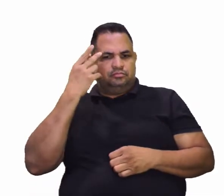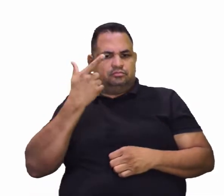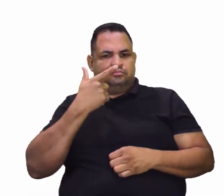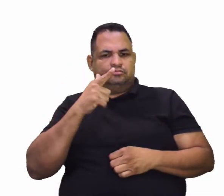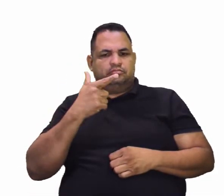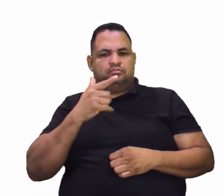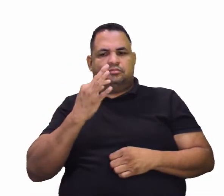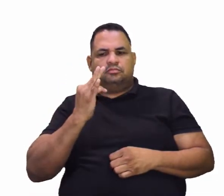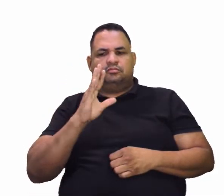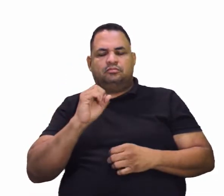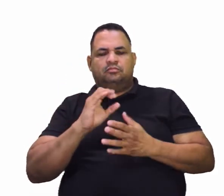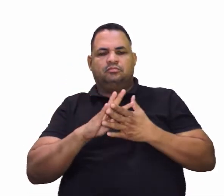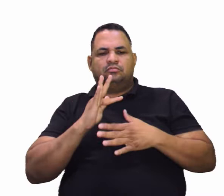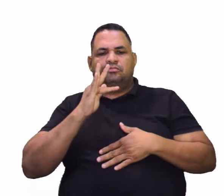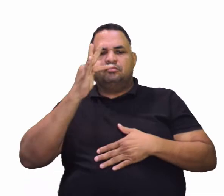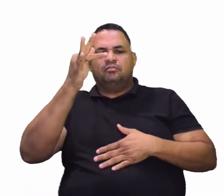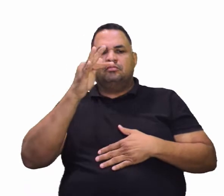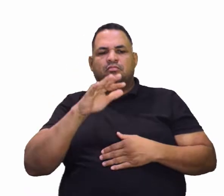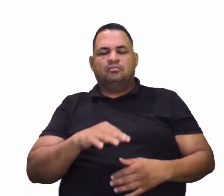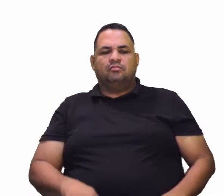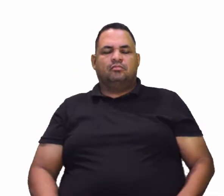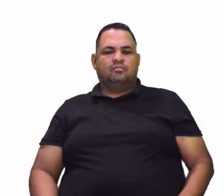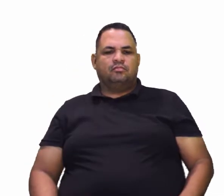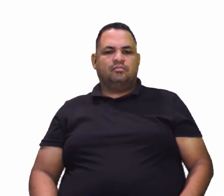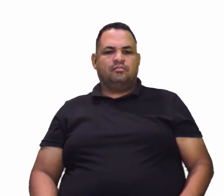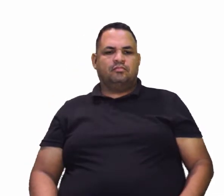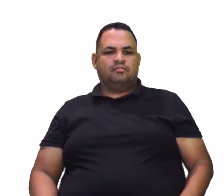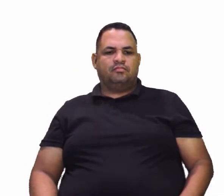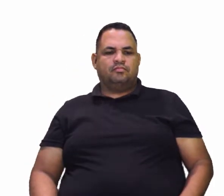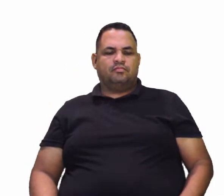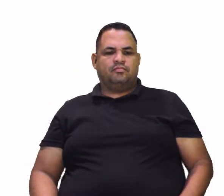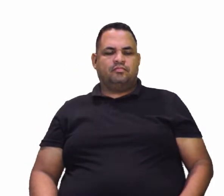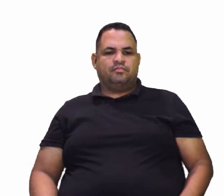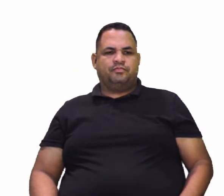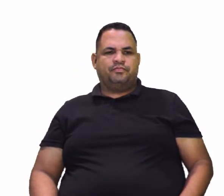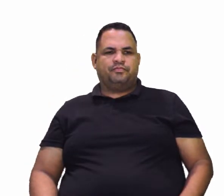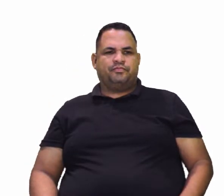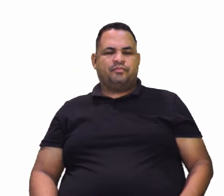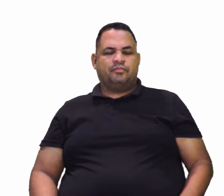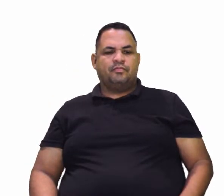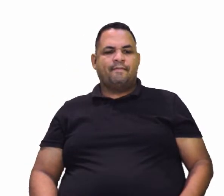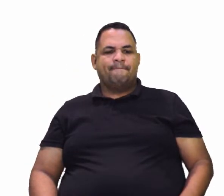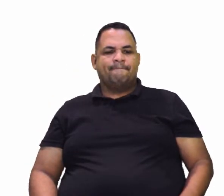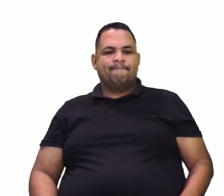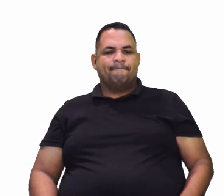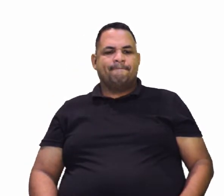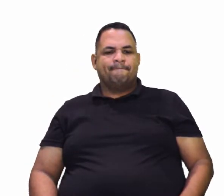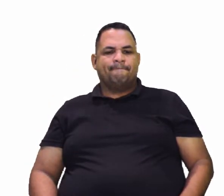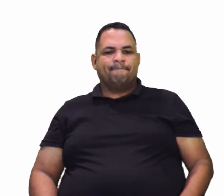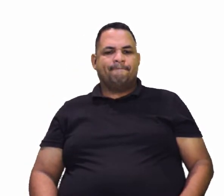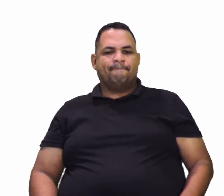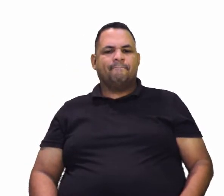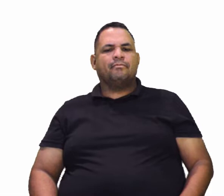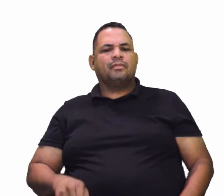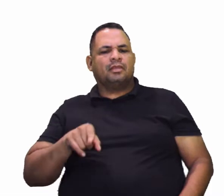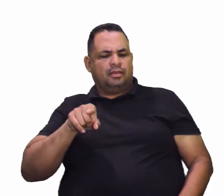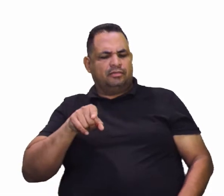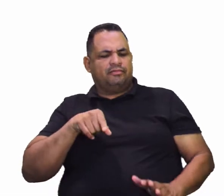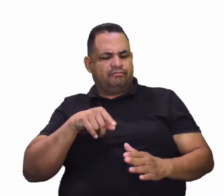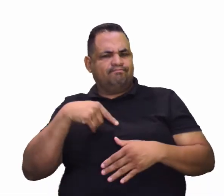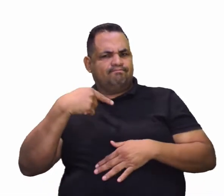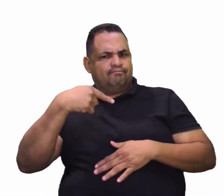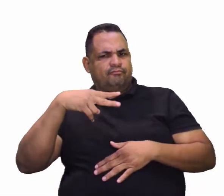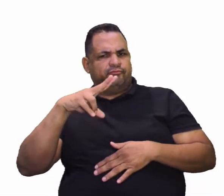e ele fica no futuro por causa do will. Só que o will vai lá para frente para a pergunta. Will she ask? Ela